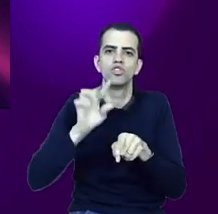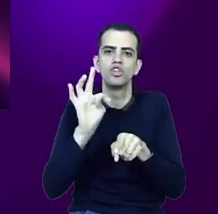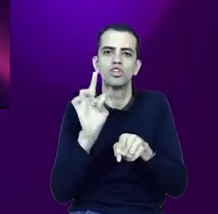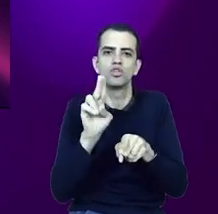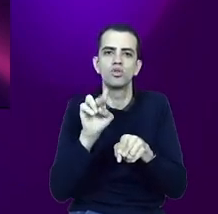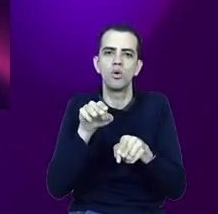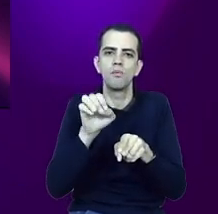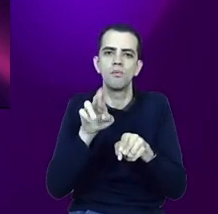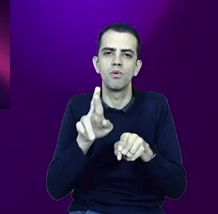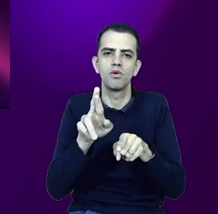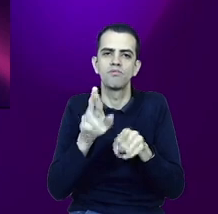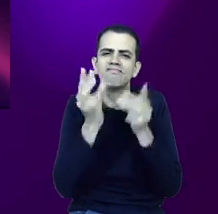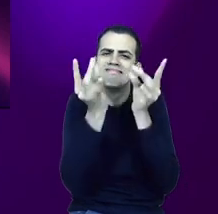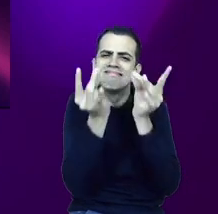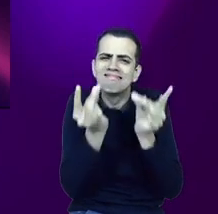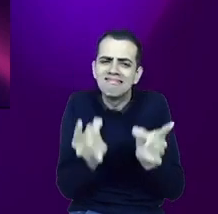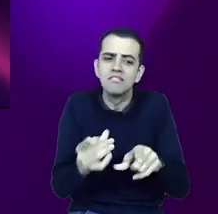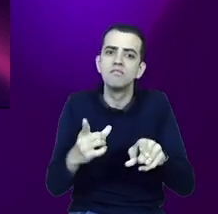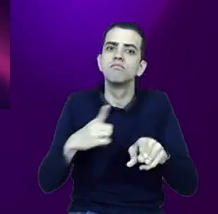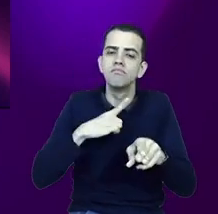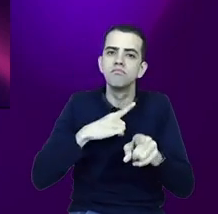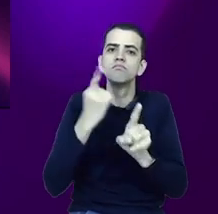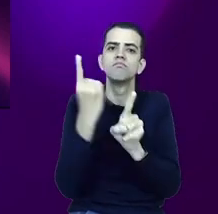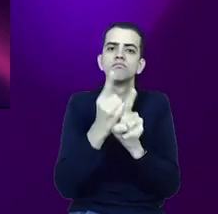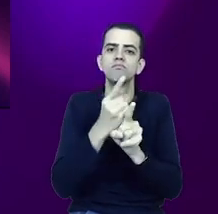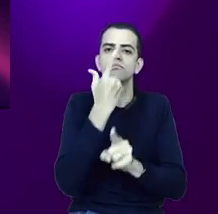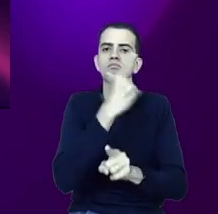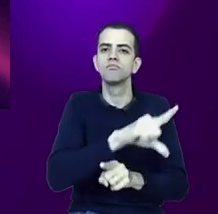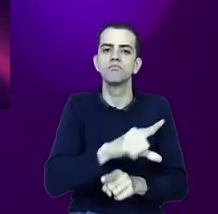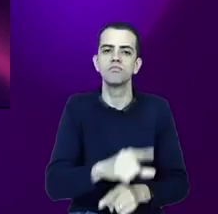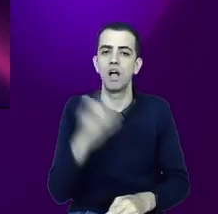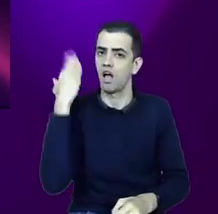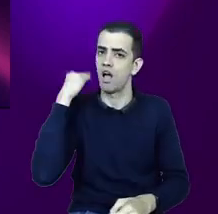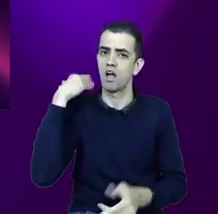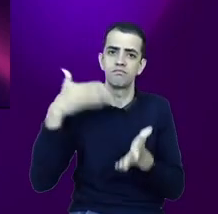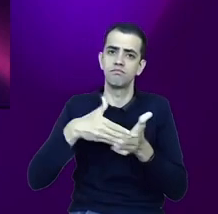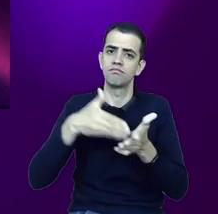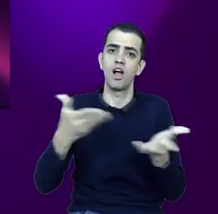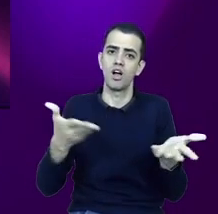mais delicadas, né, que no passado não se conseguia chegar.